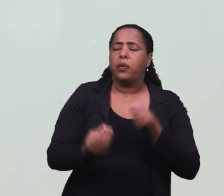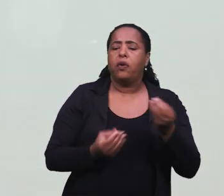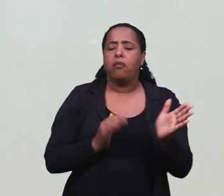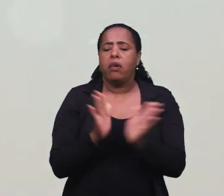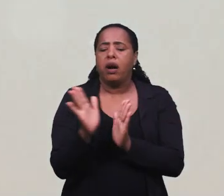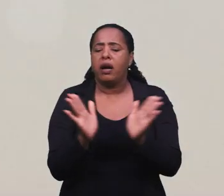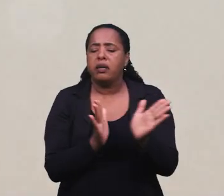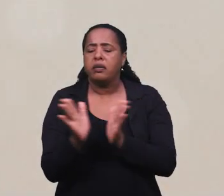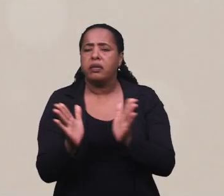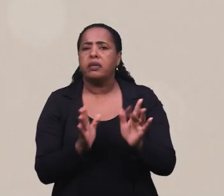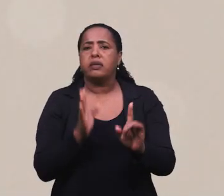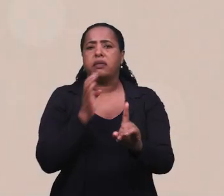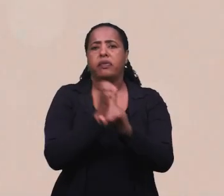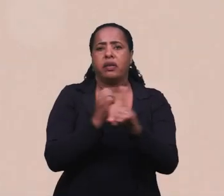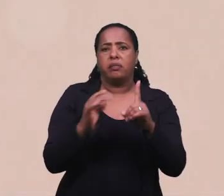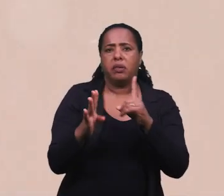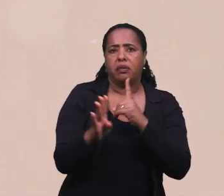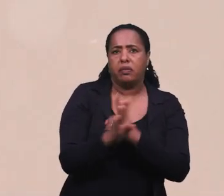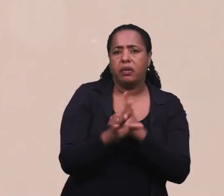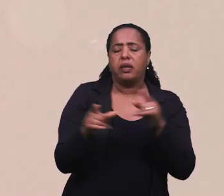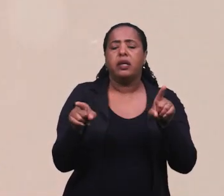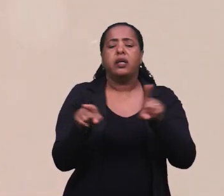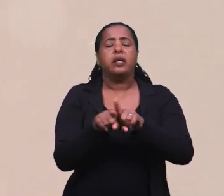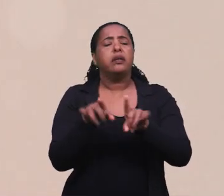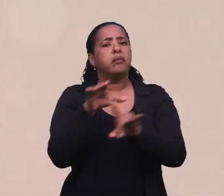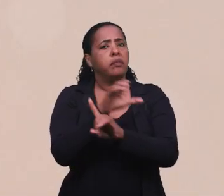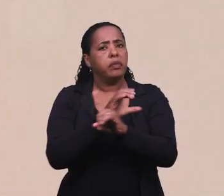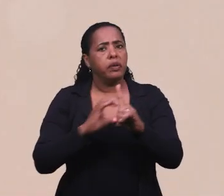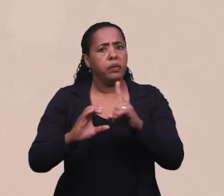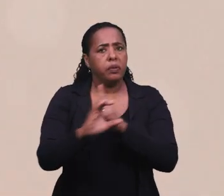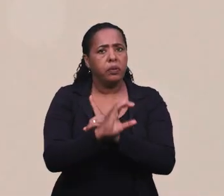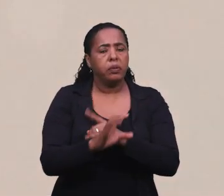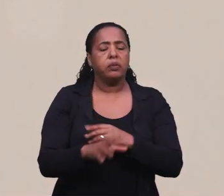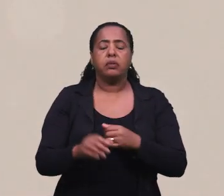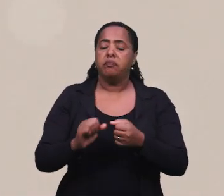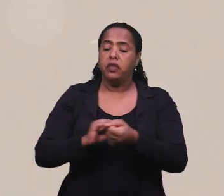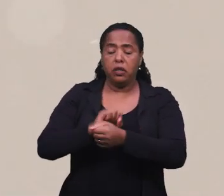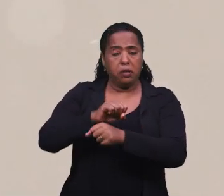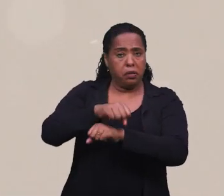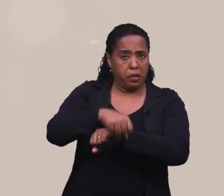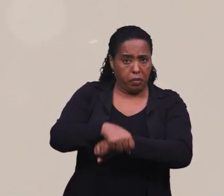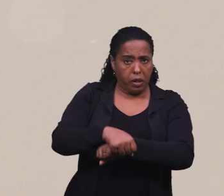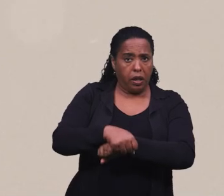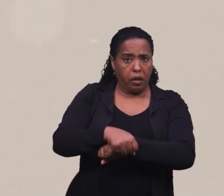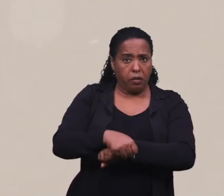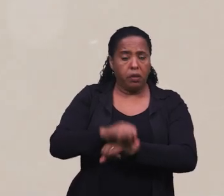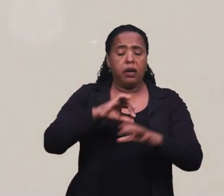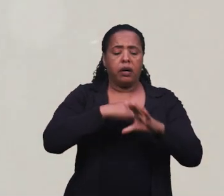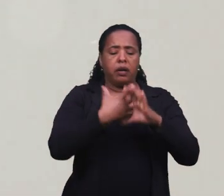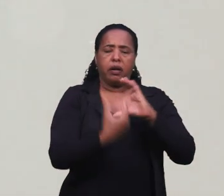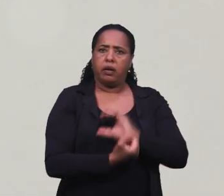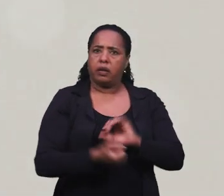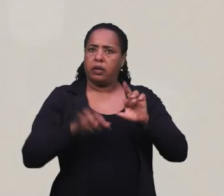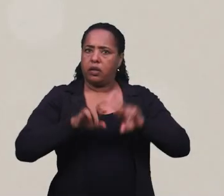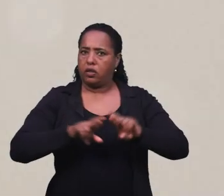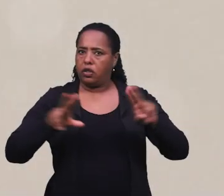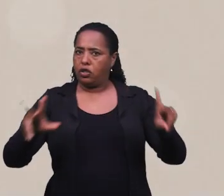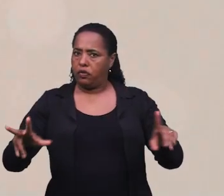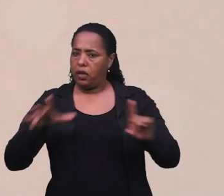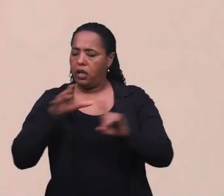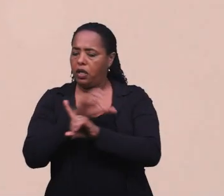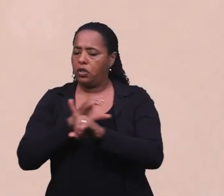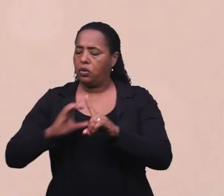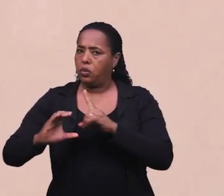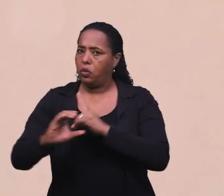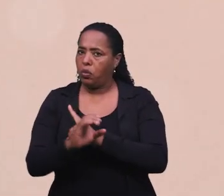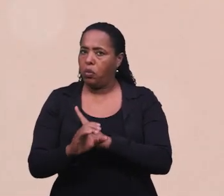seminário, o tempo desse seminário, como que é o lugar, como ele vai voltar. Veja, são questões importantes para dar todo